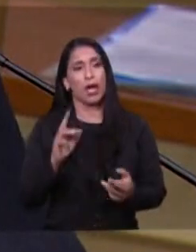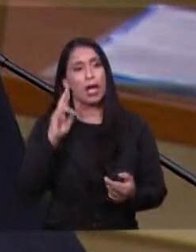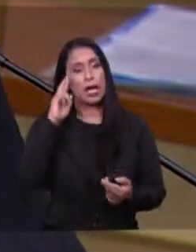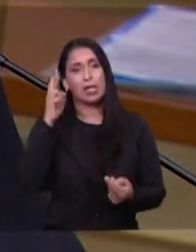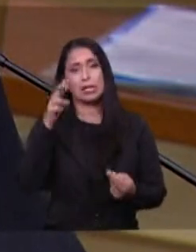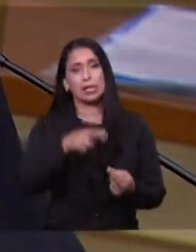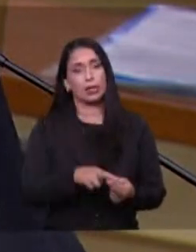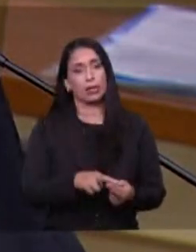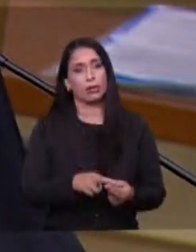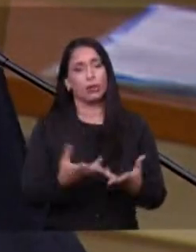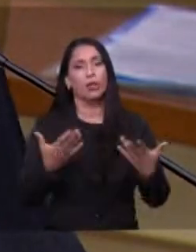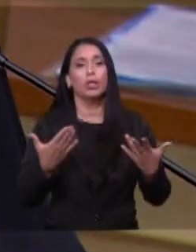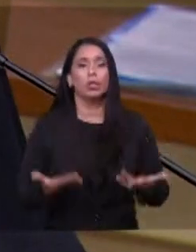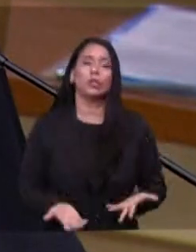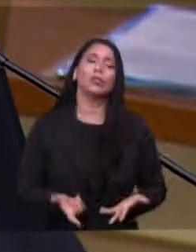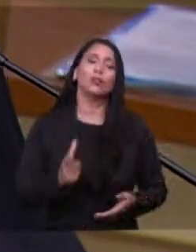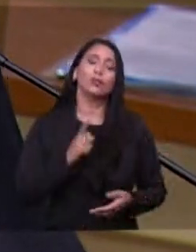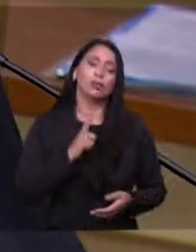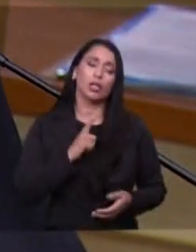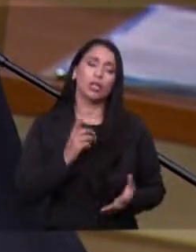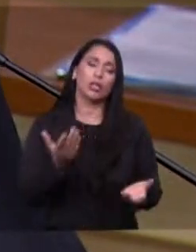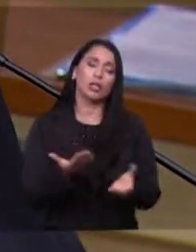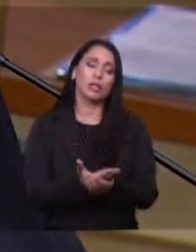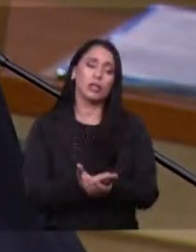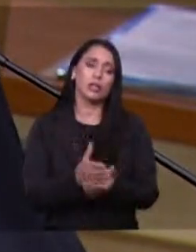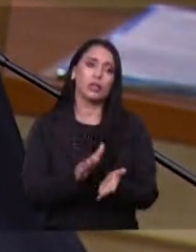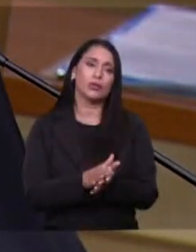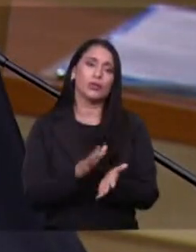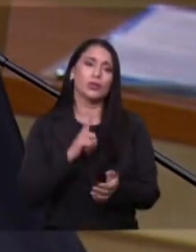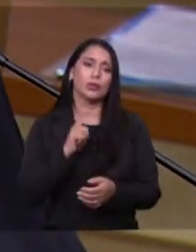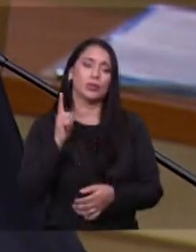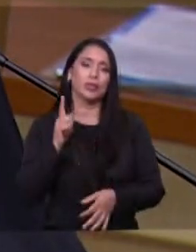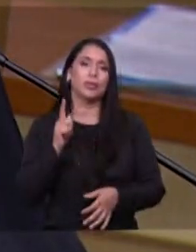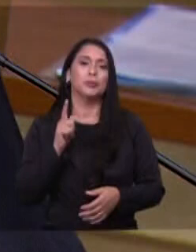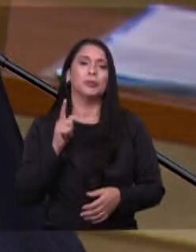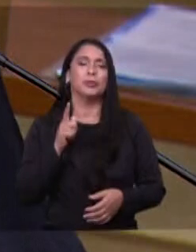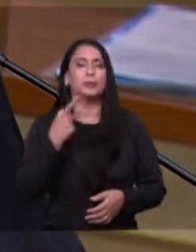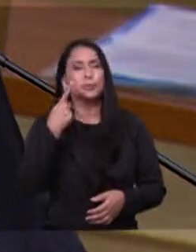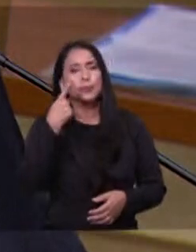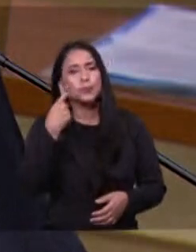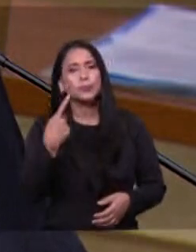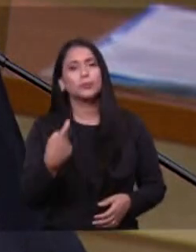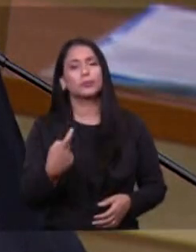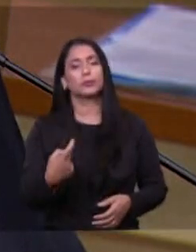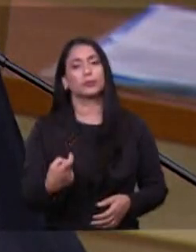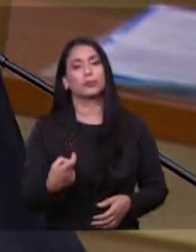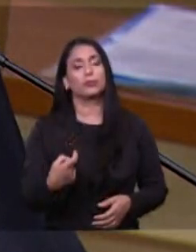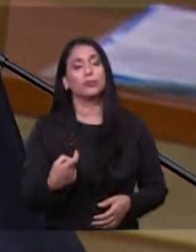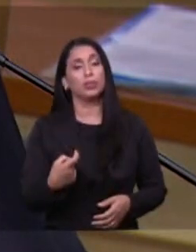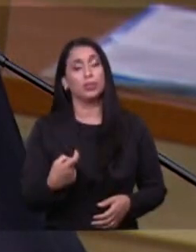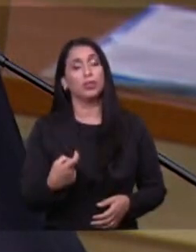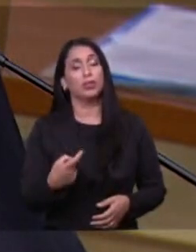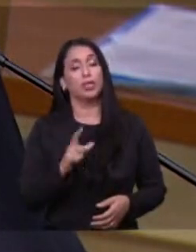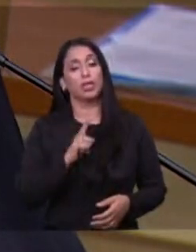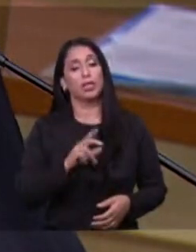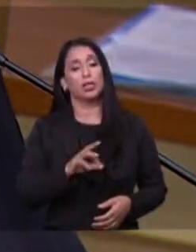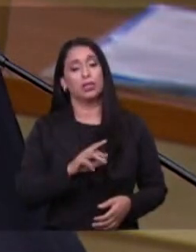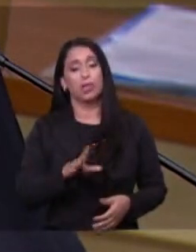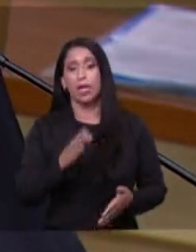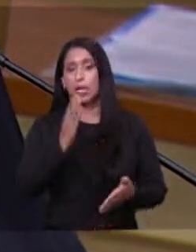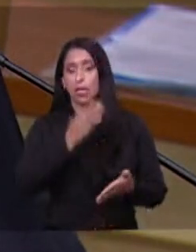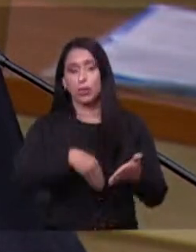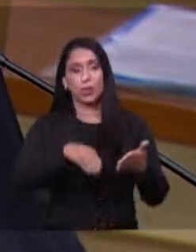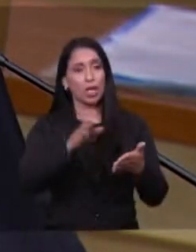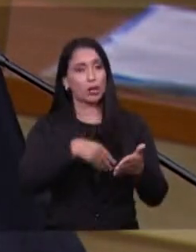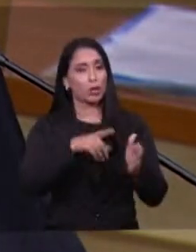portanto, que nesta ação podemos encontrar uma solução equitativa para ajustar os interesses em jogo, sem pronunciar a